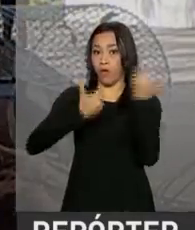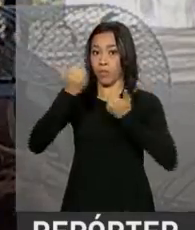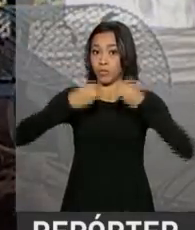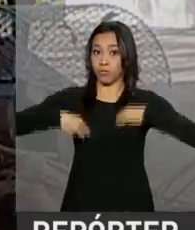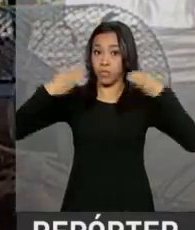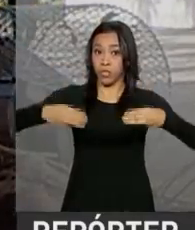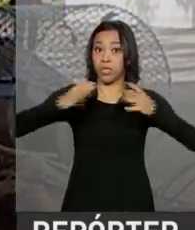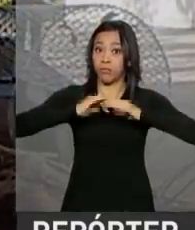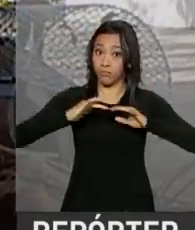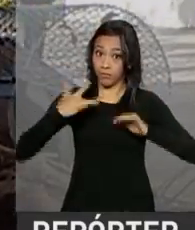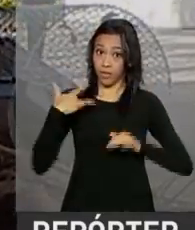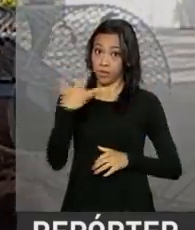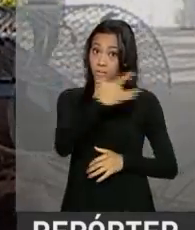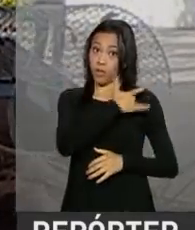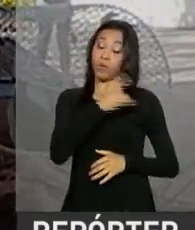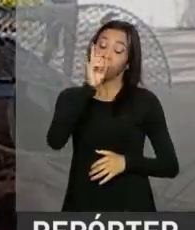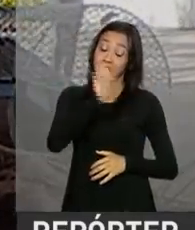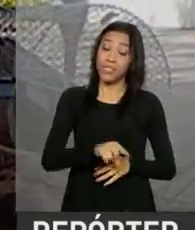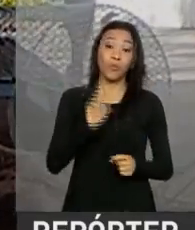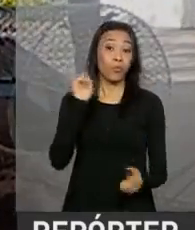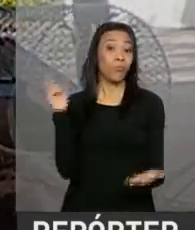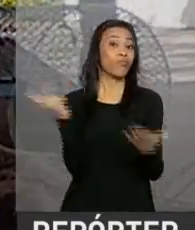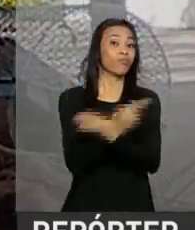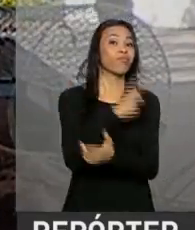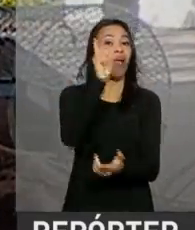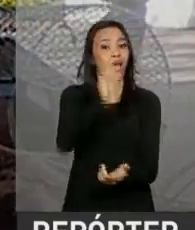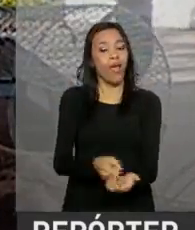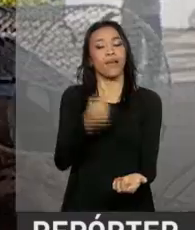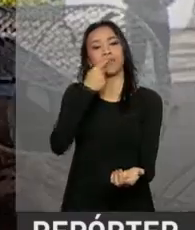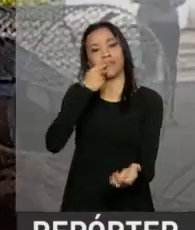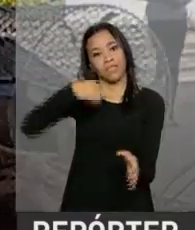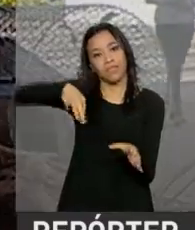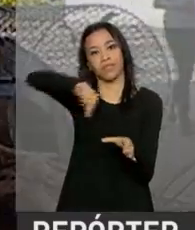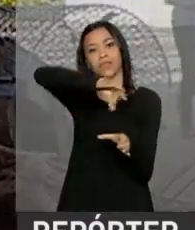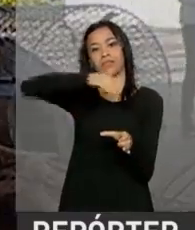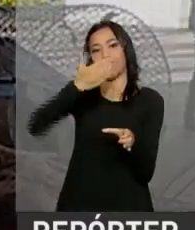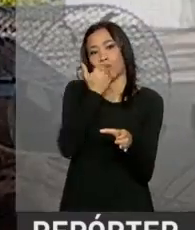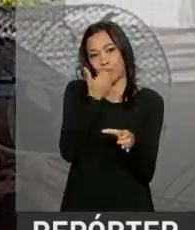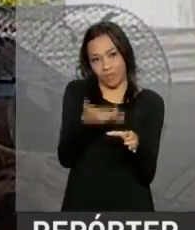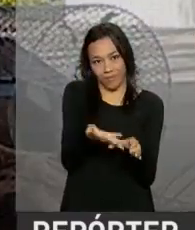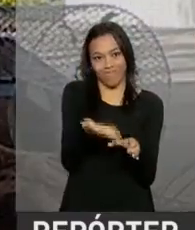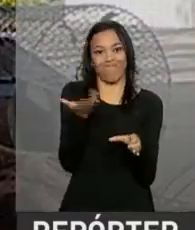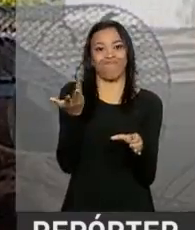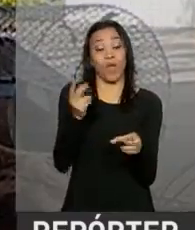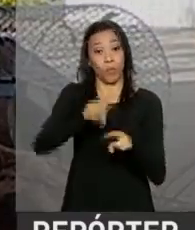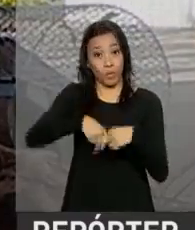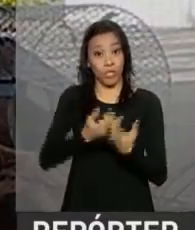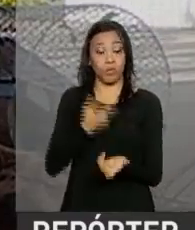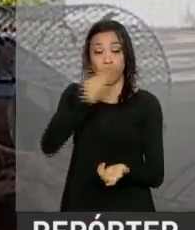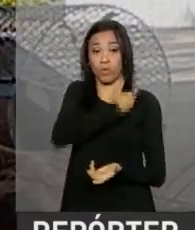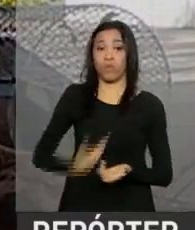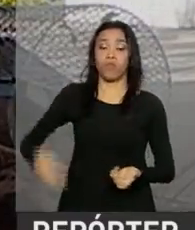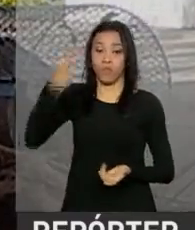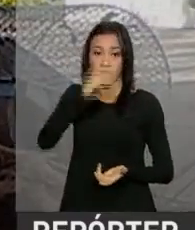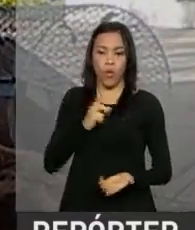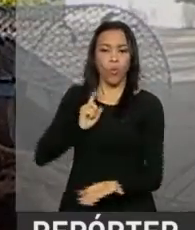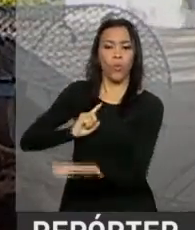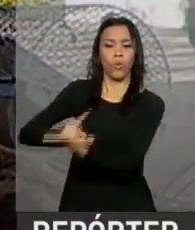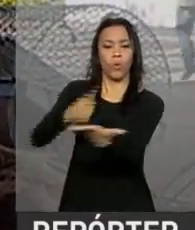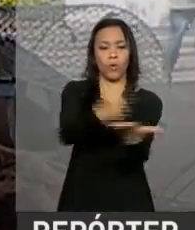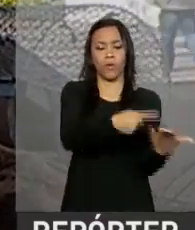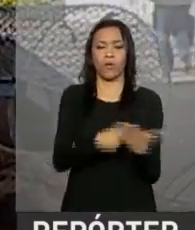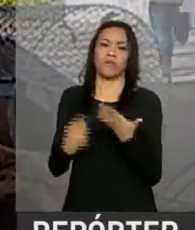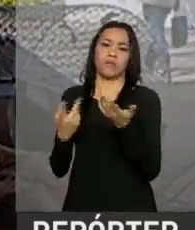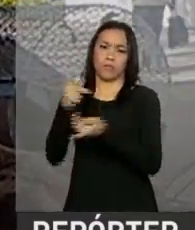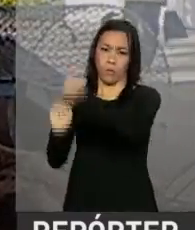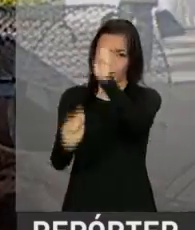causas é o consumo excessivo de sal. Por isso, o governo federal fez um acordo com as indústrias para redução de sódio